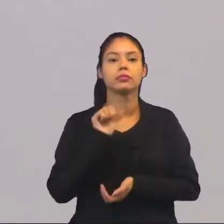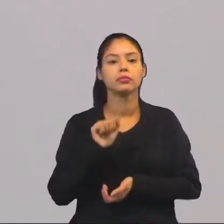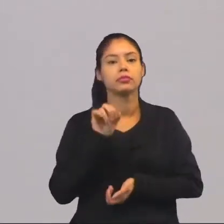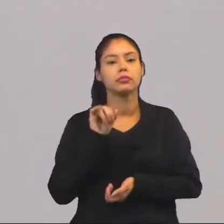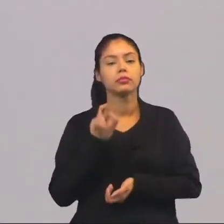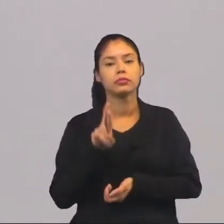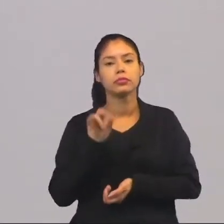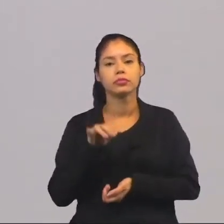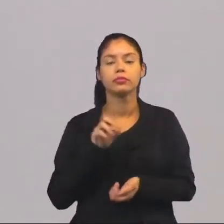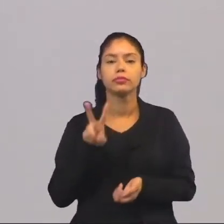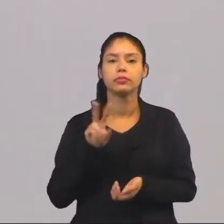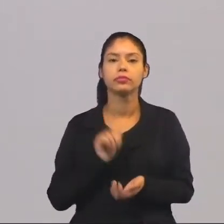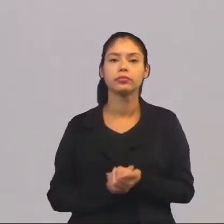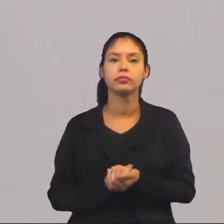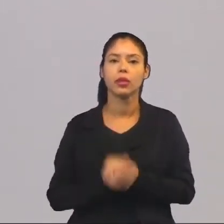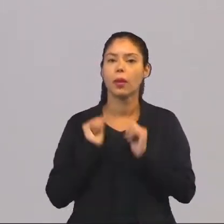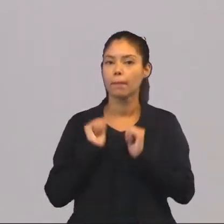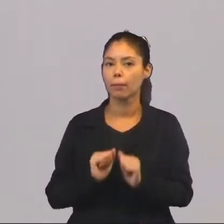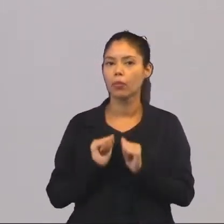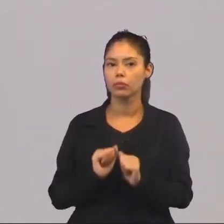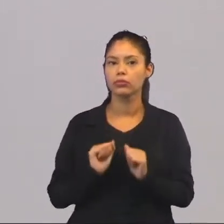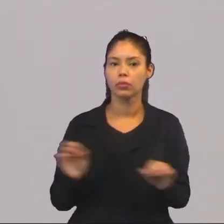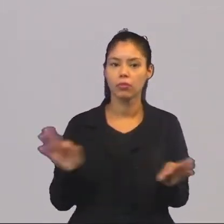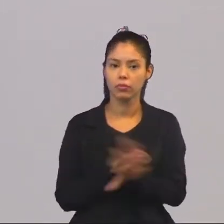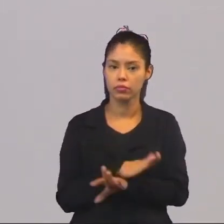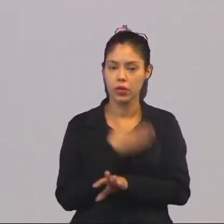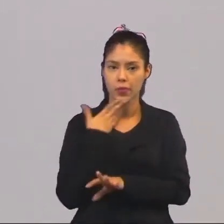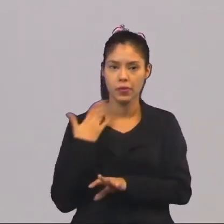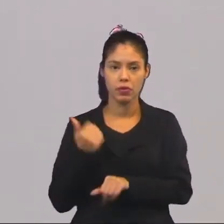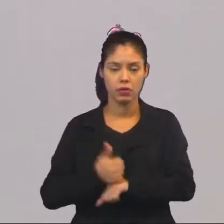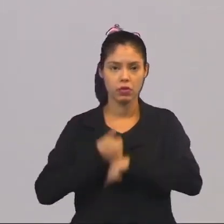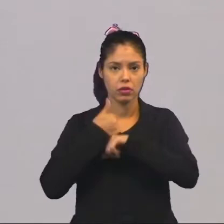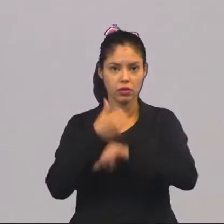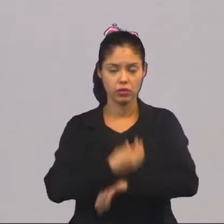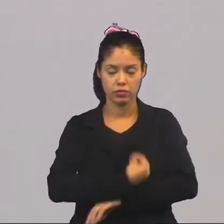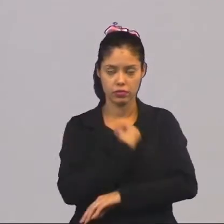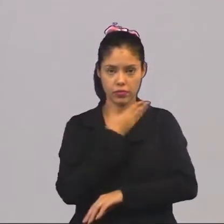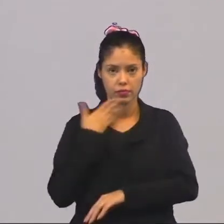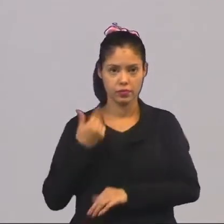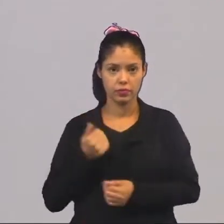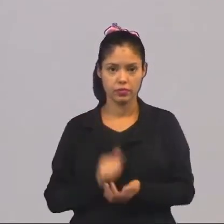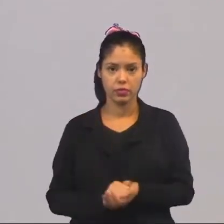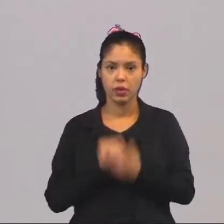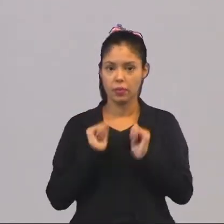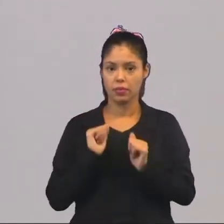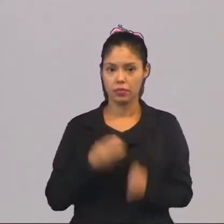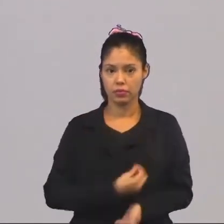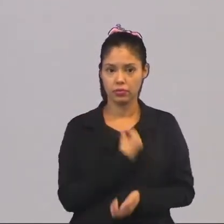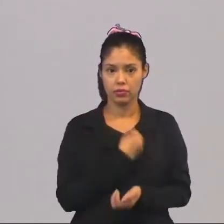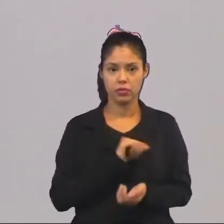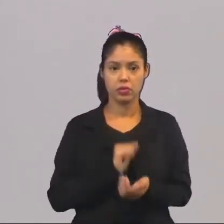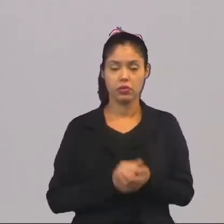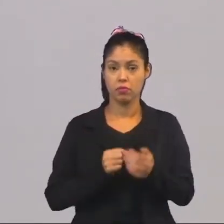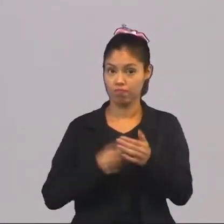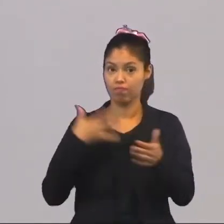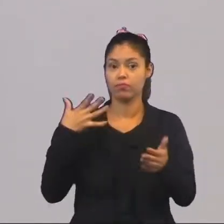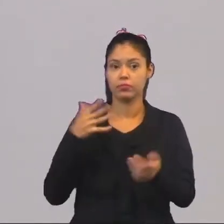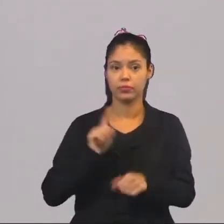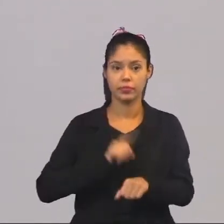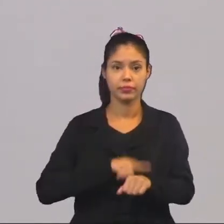ARV, para que ela possa combater, ela possa ter uma qualidade de vida melhor e ela possa viver por mais